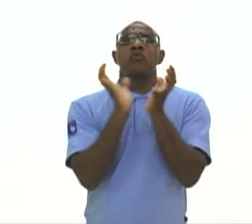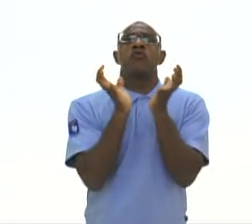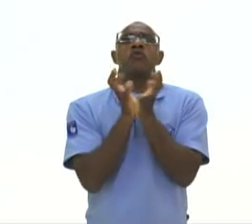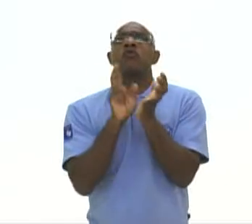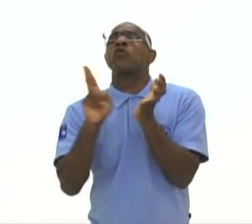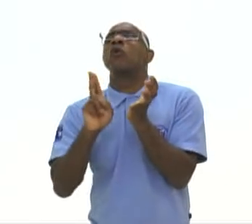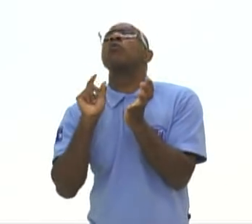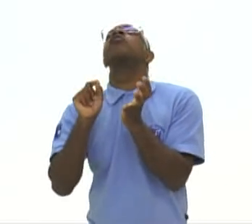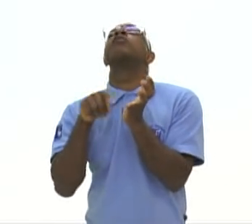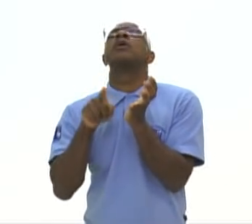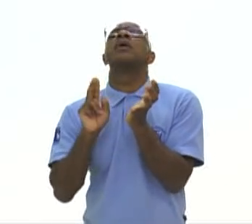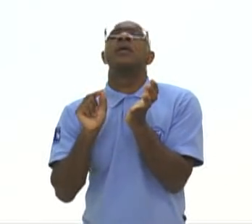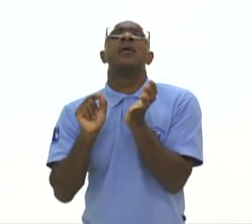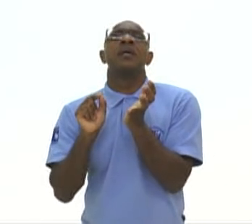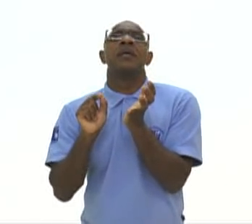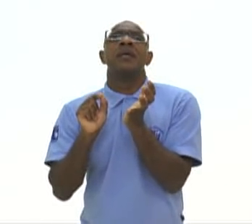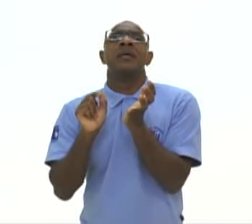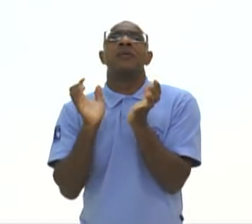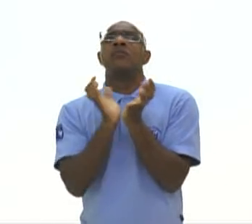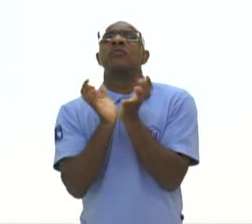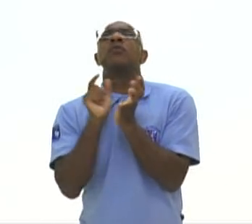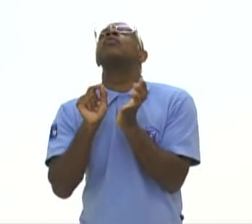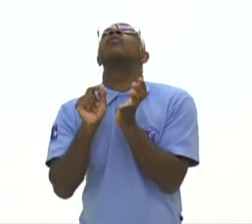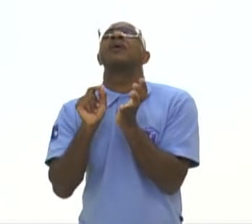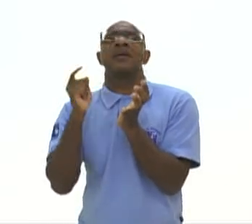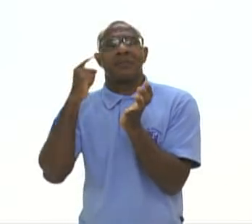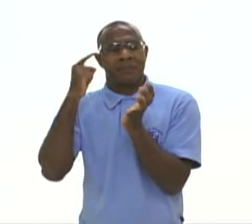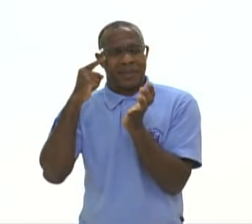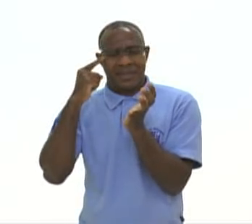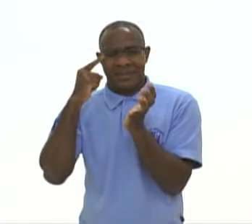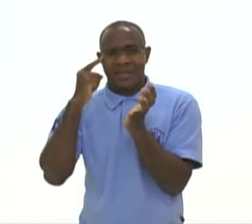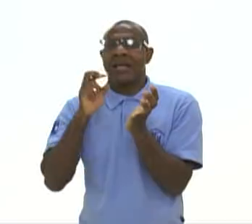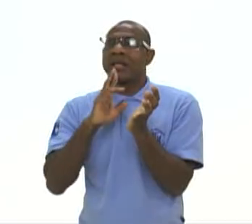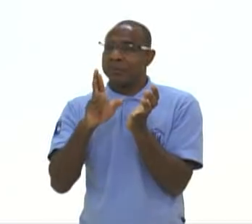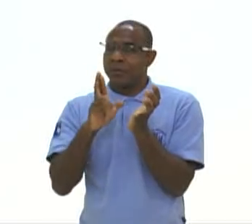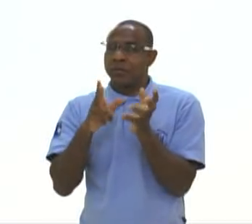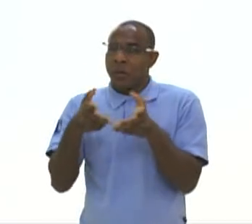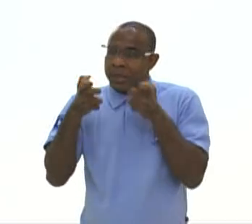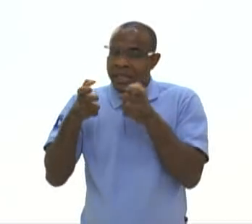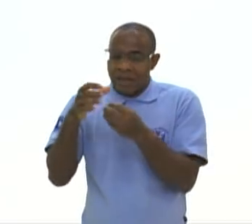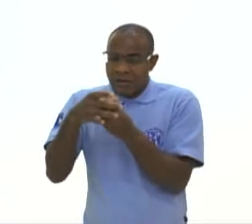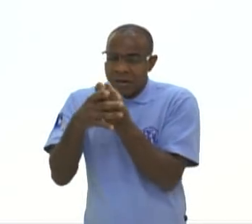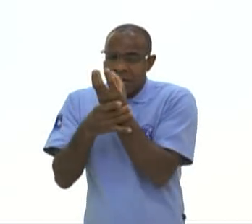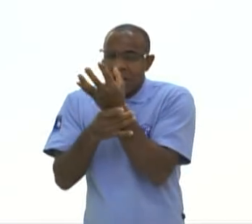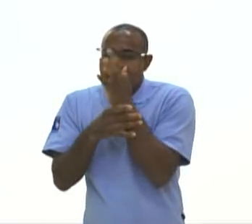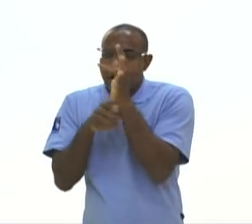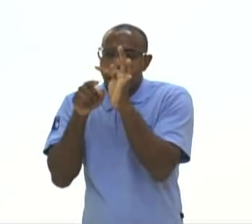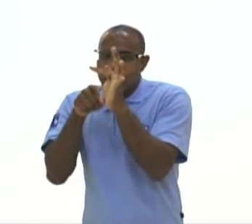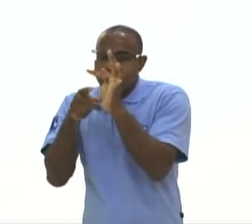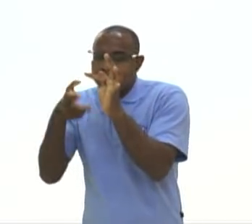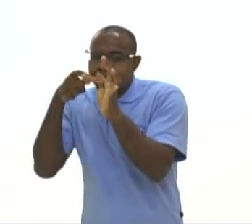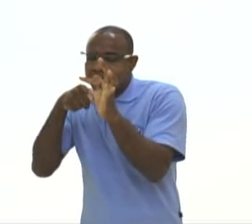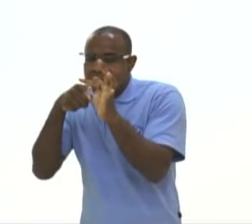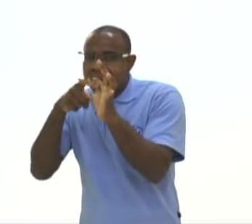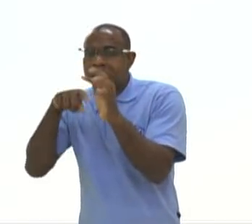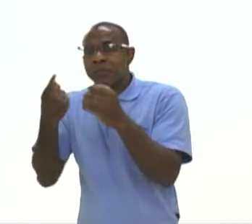quê? Pensa, responde no caderno, observa o desenho e daqui a pouco eu volto.